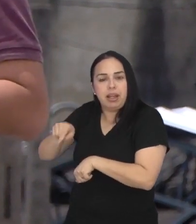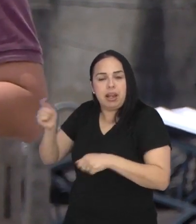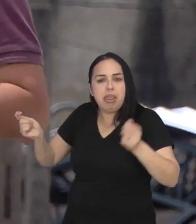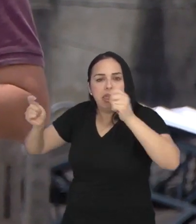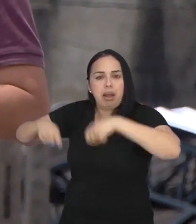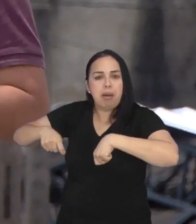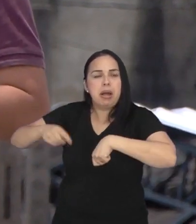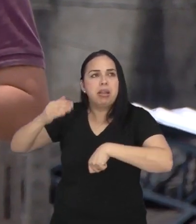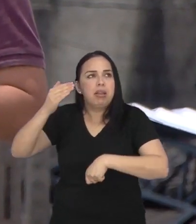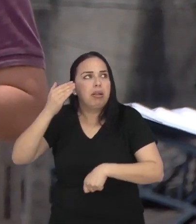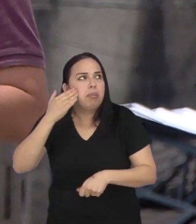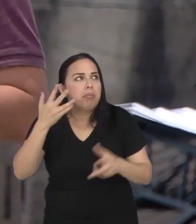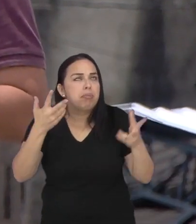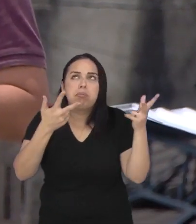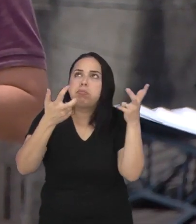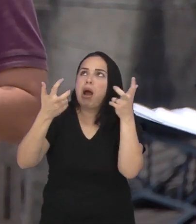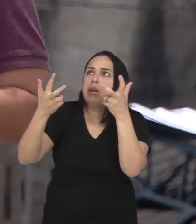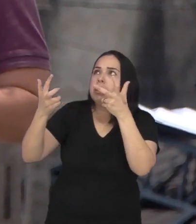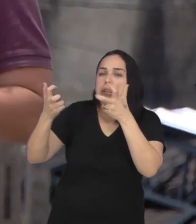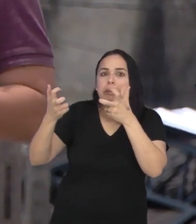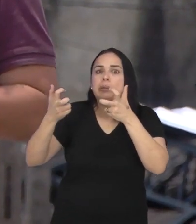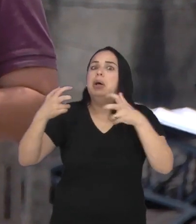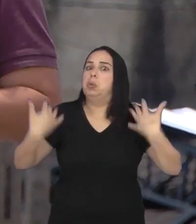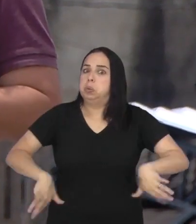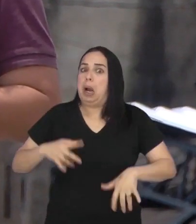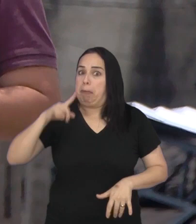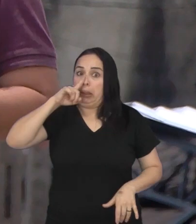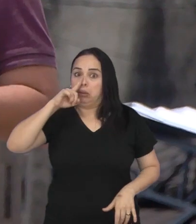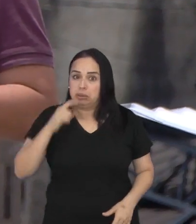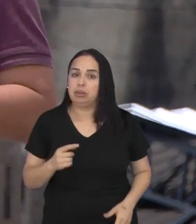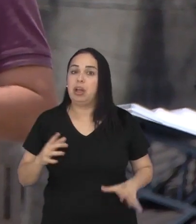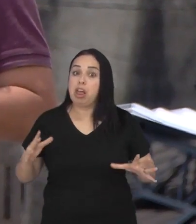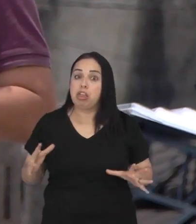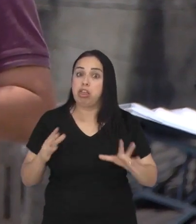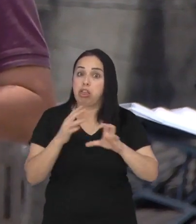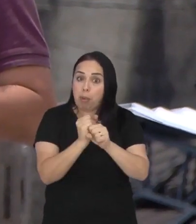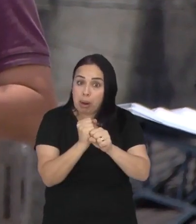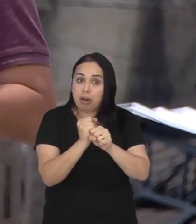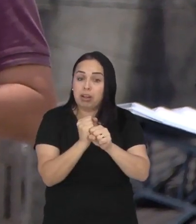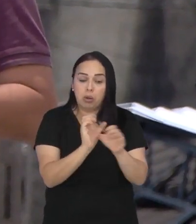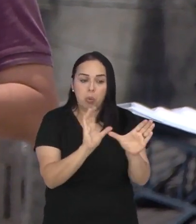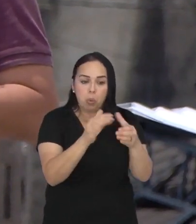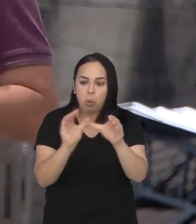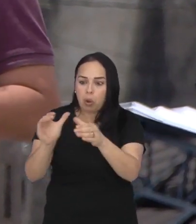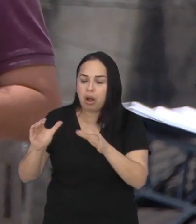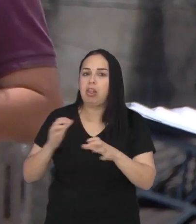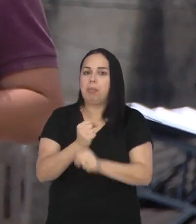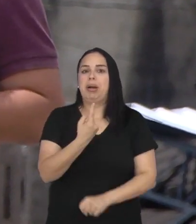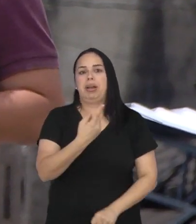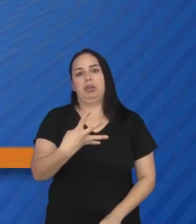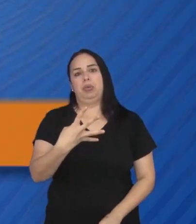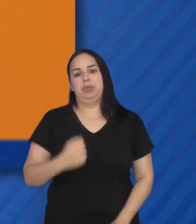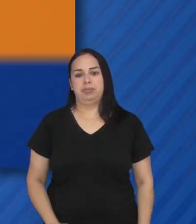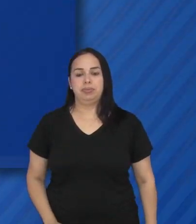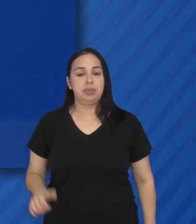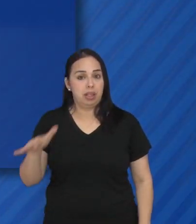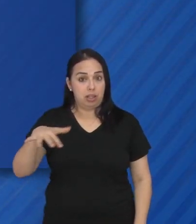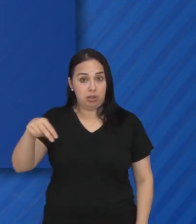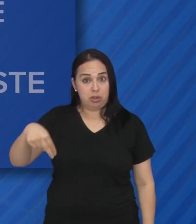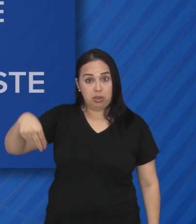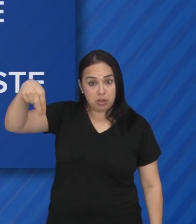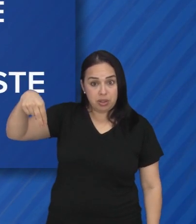esse combinado. Além dos cartazes, os alunos também desenvolvem uma assembleia de classe, com pontos